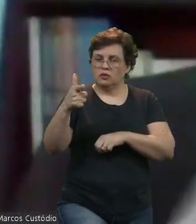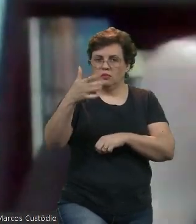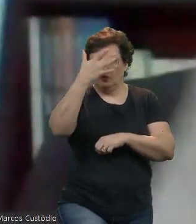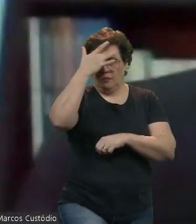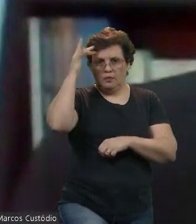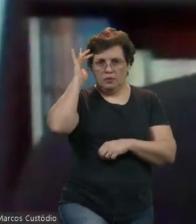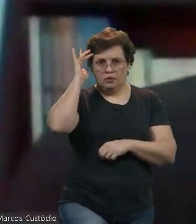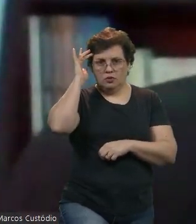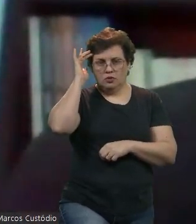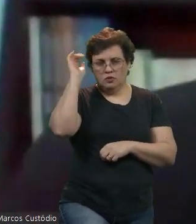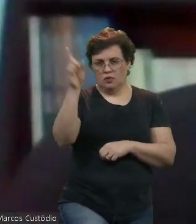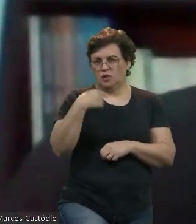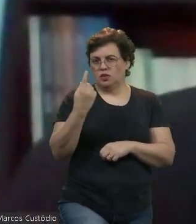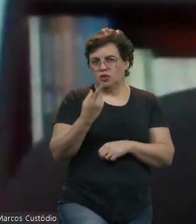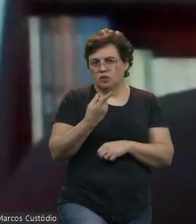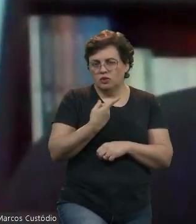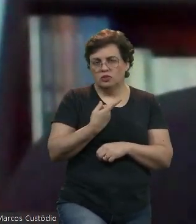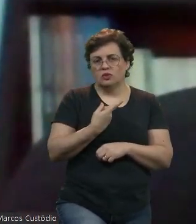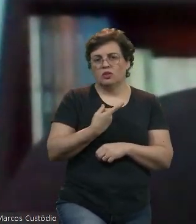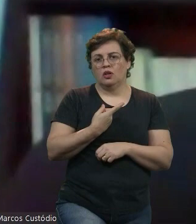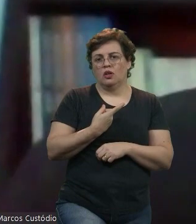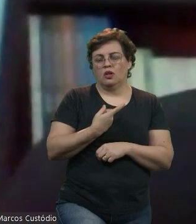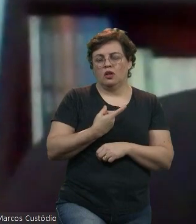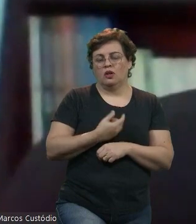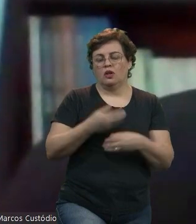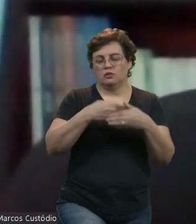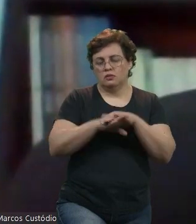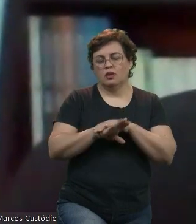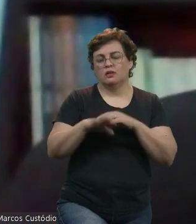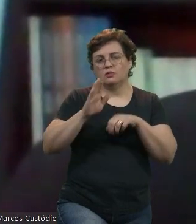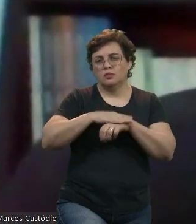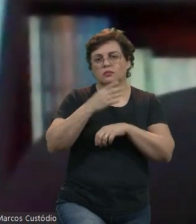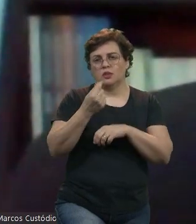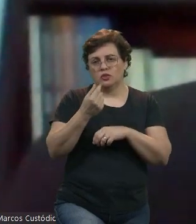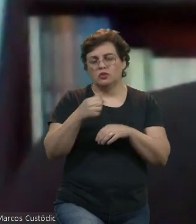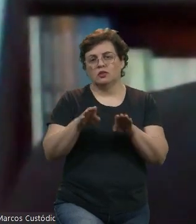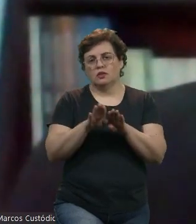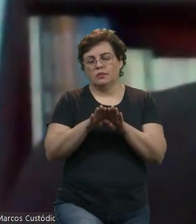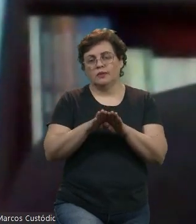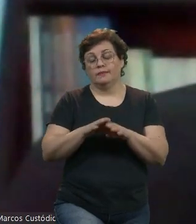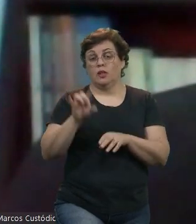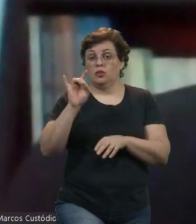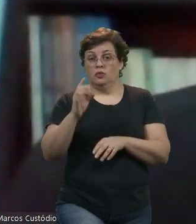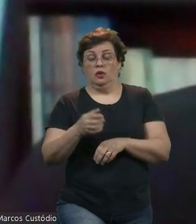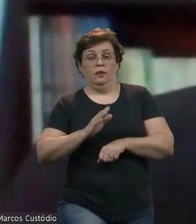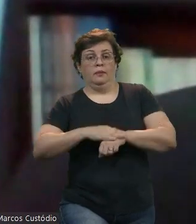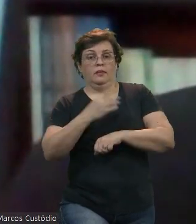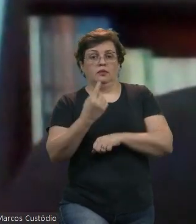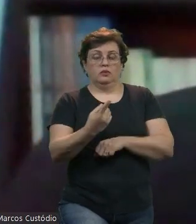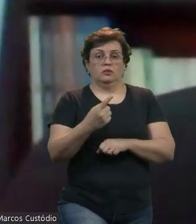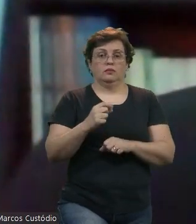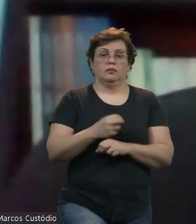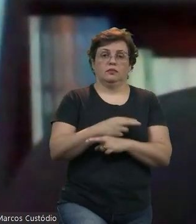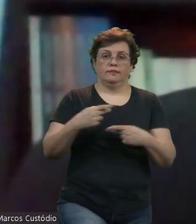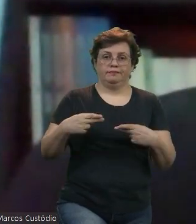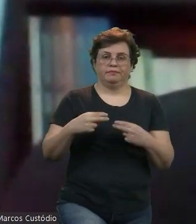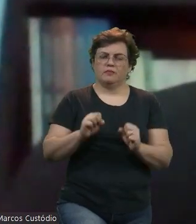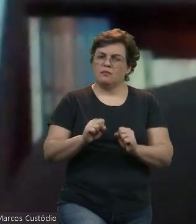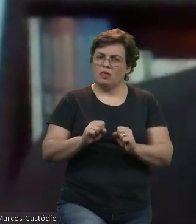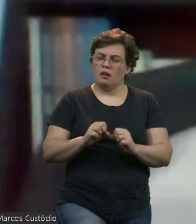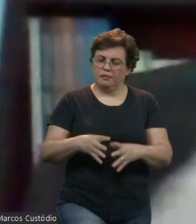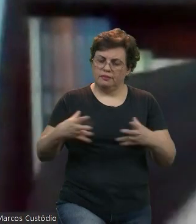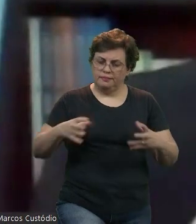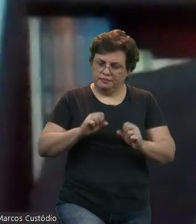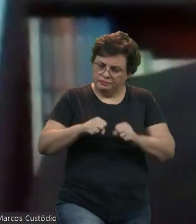E mais do que isso, senhor presidente, permita-me ainda fazer só mais uma observação. O grande esforço dessa casa, quando votou,